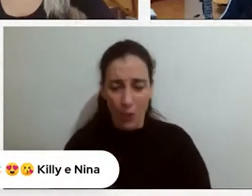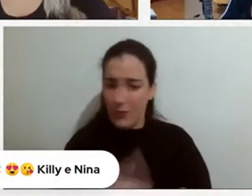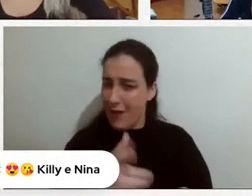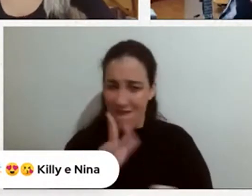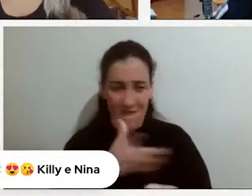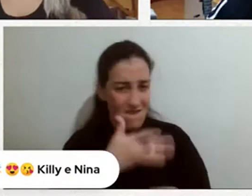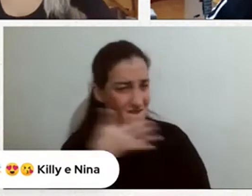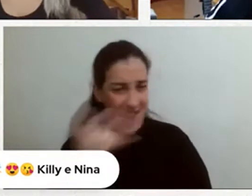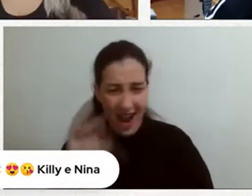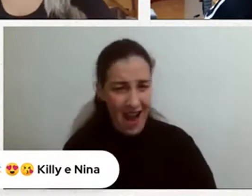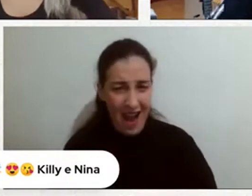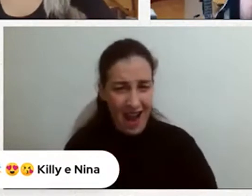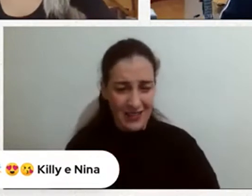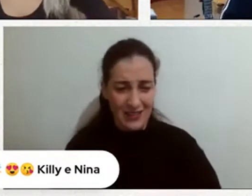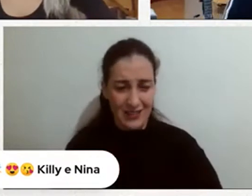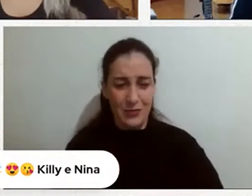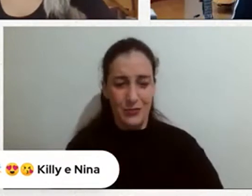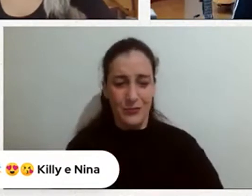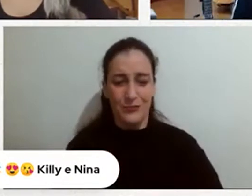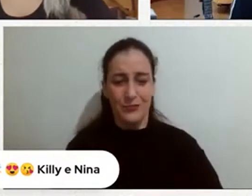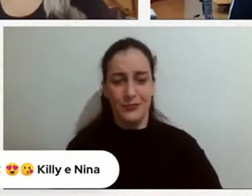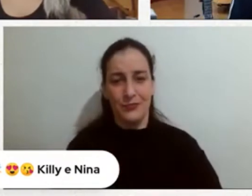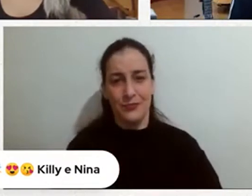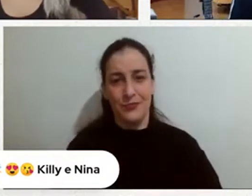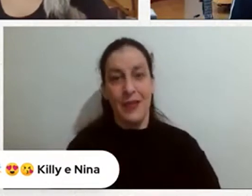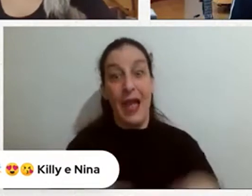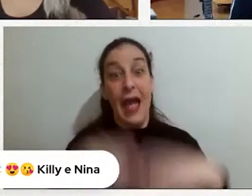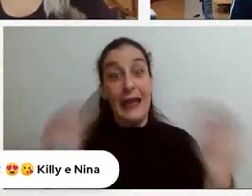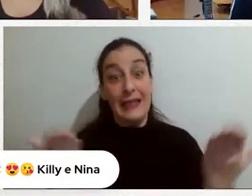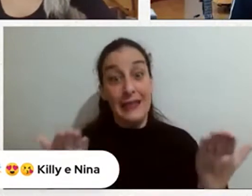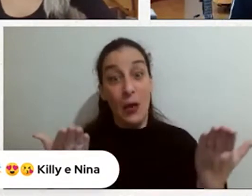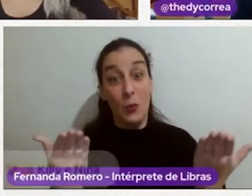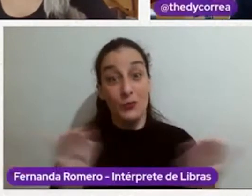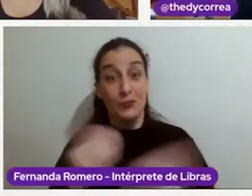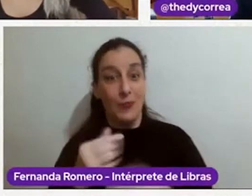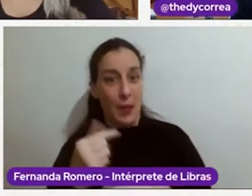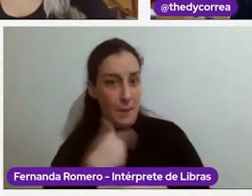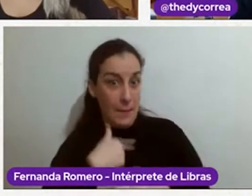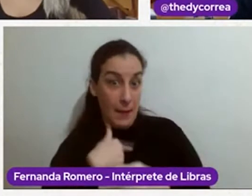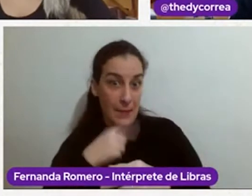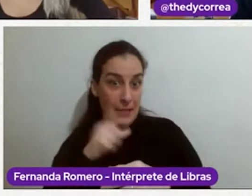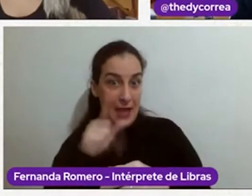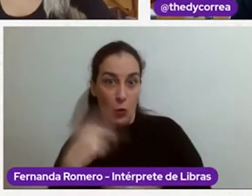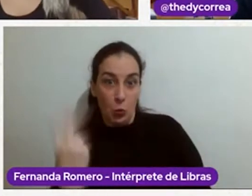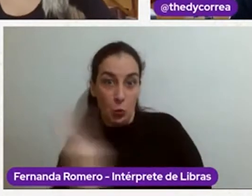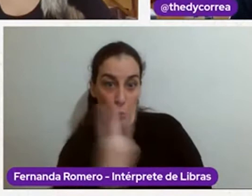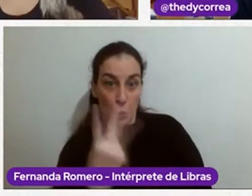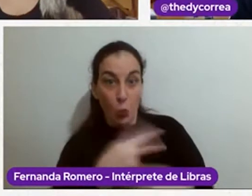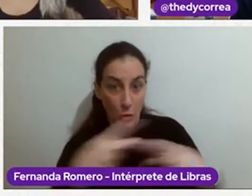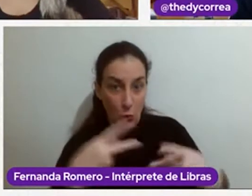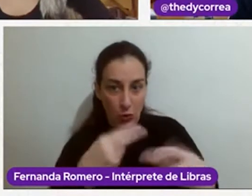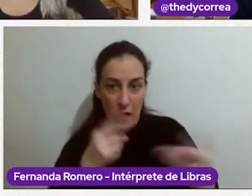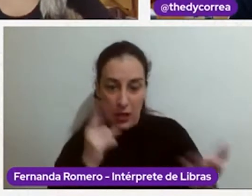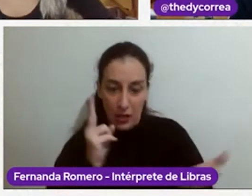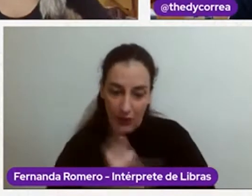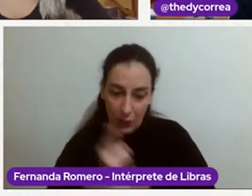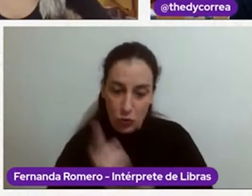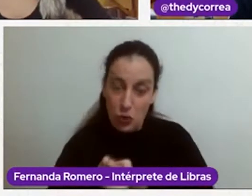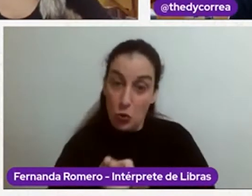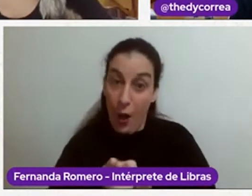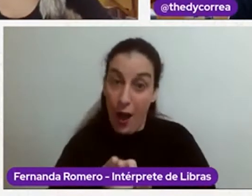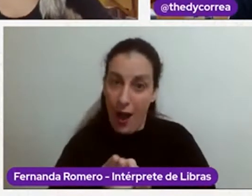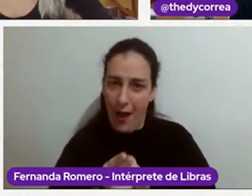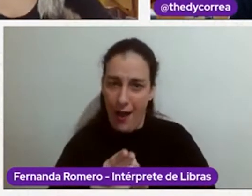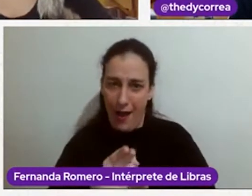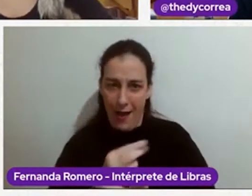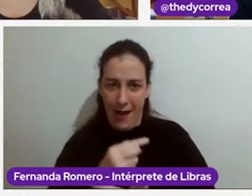lembro que eu fiz e tal. Então, para mim, são duas coisas que vão continuar. Eu não resisto